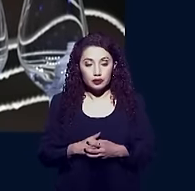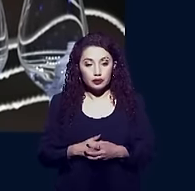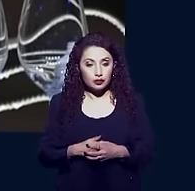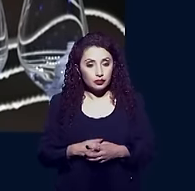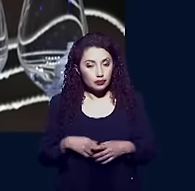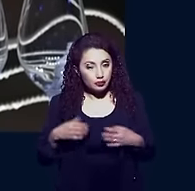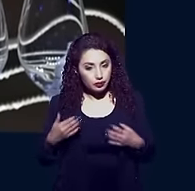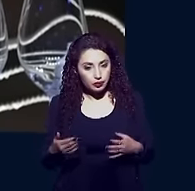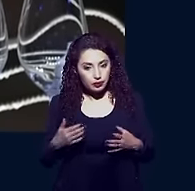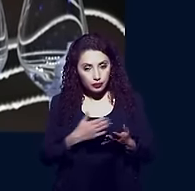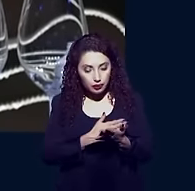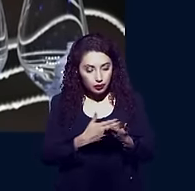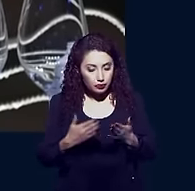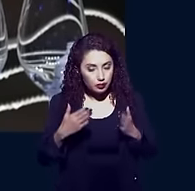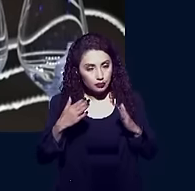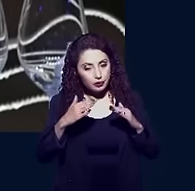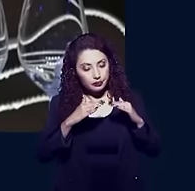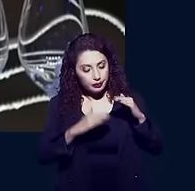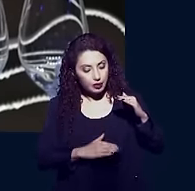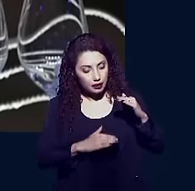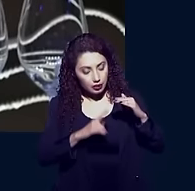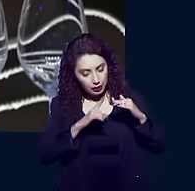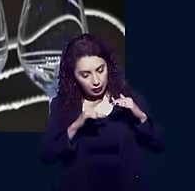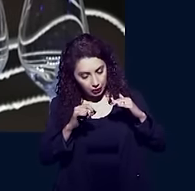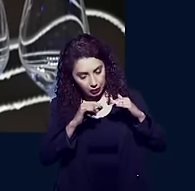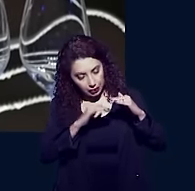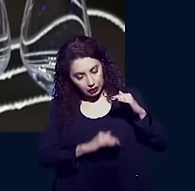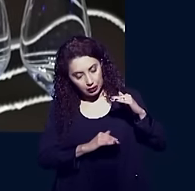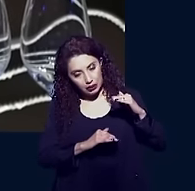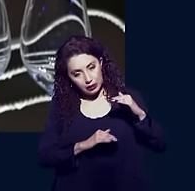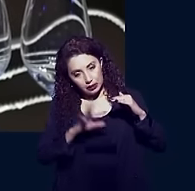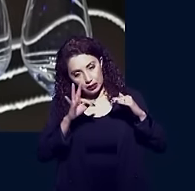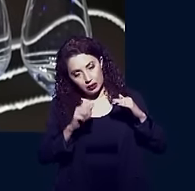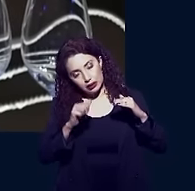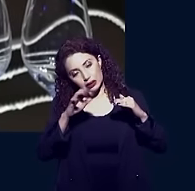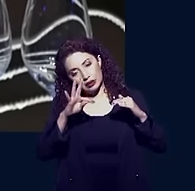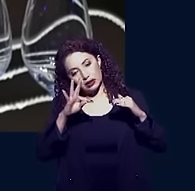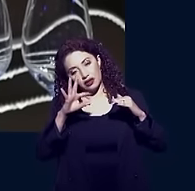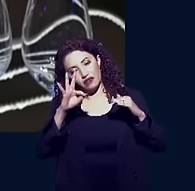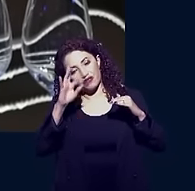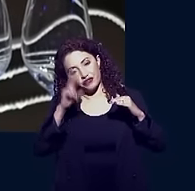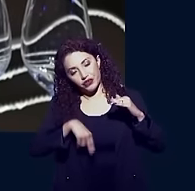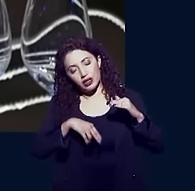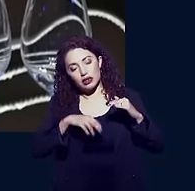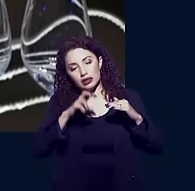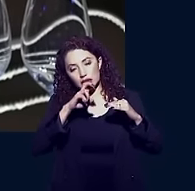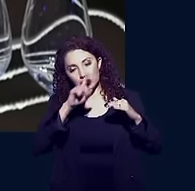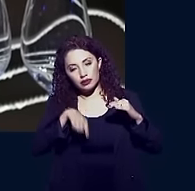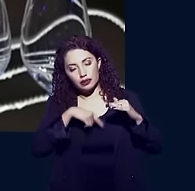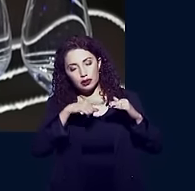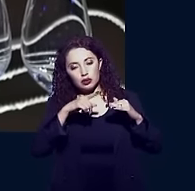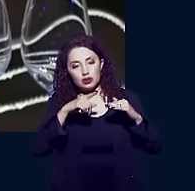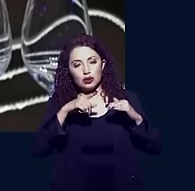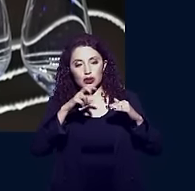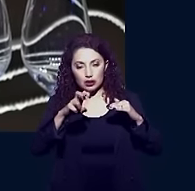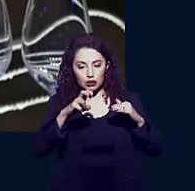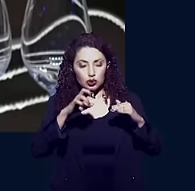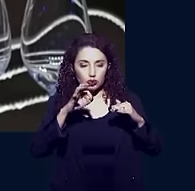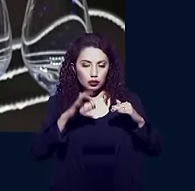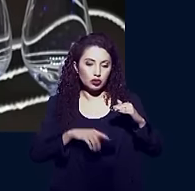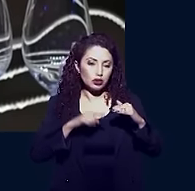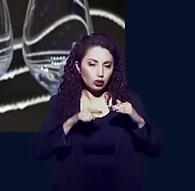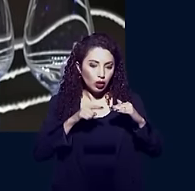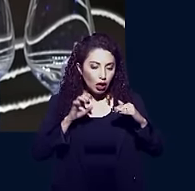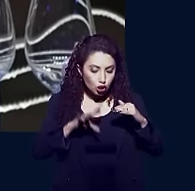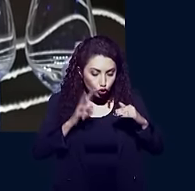partir a baixar do nível de 10 e pouco para uma para um Fed fund de 5,5 você começa entrar num nível que a gente só viu o Brasil